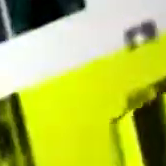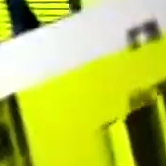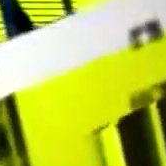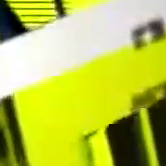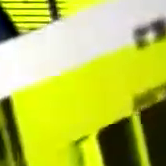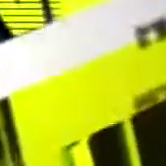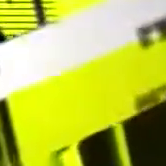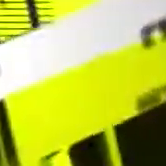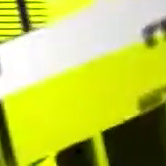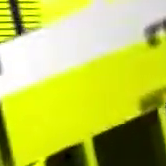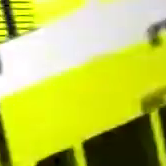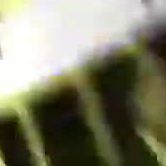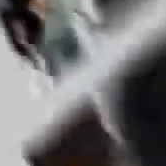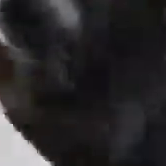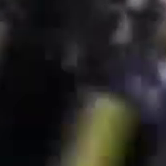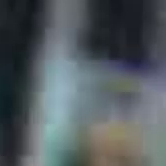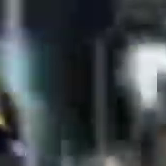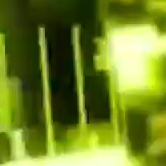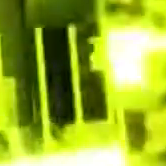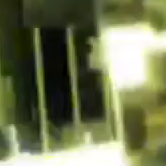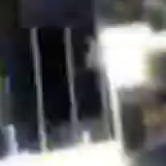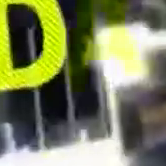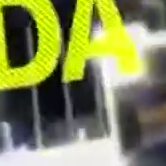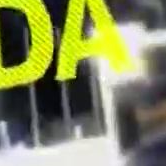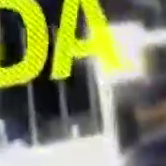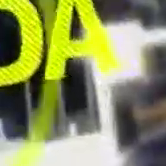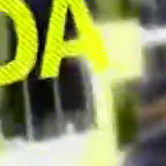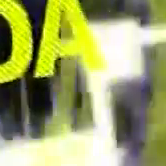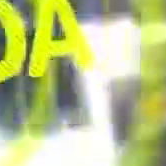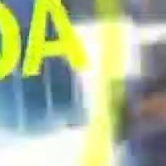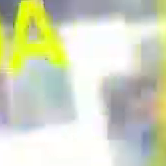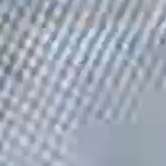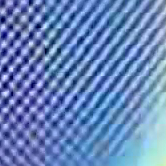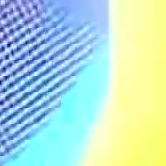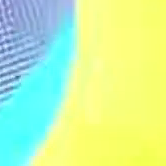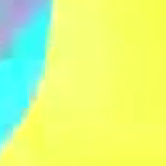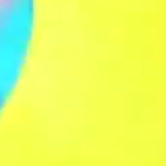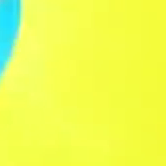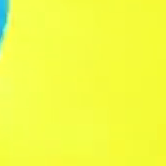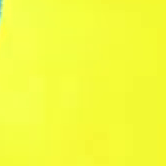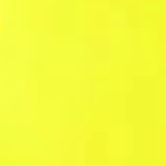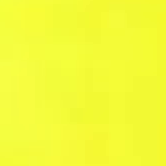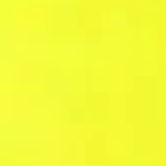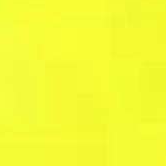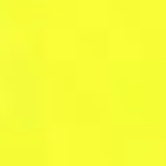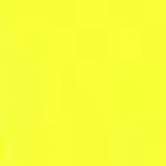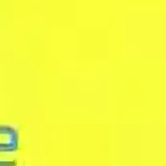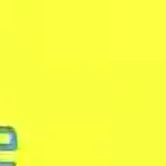Um segundo encaminhamento. Ministério de Santos, no meu estado de São Paulo.